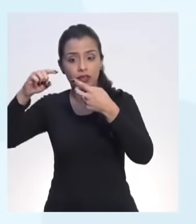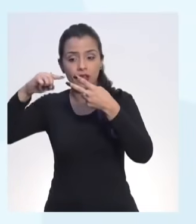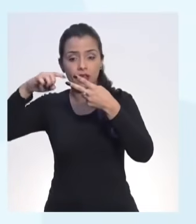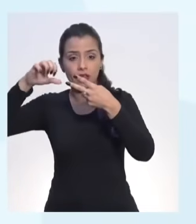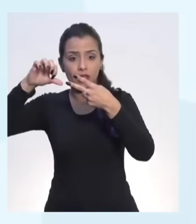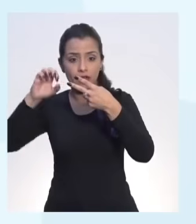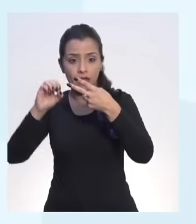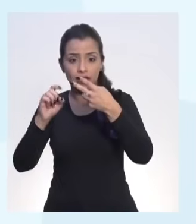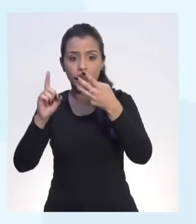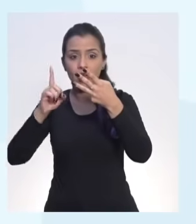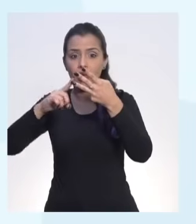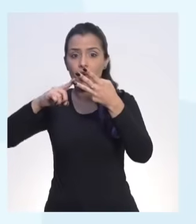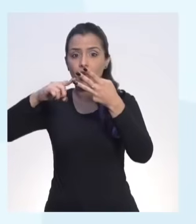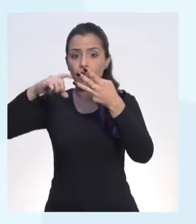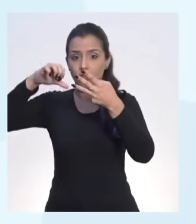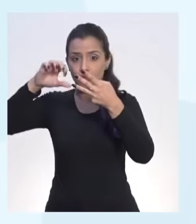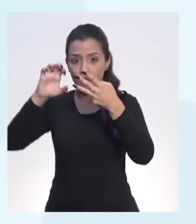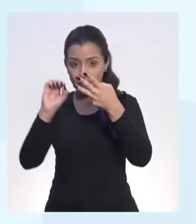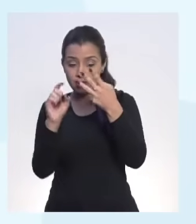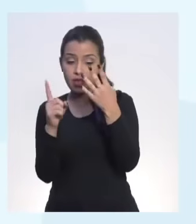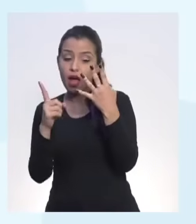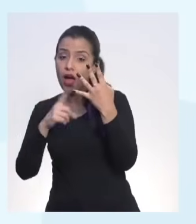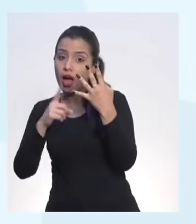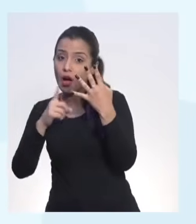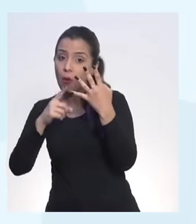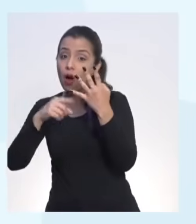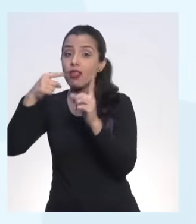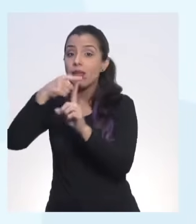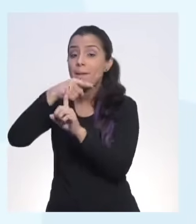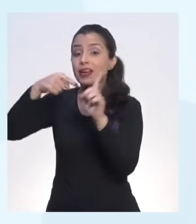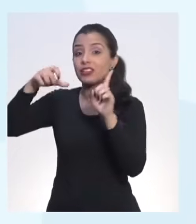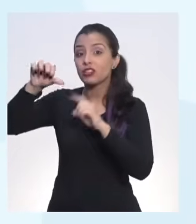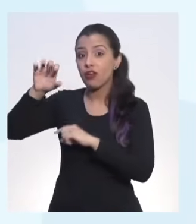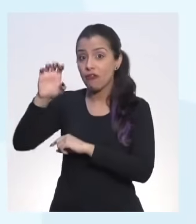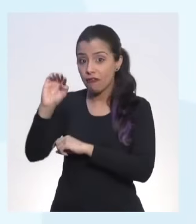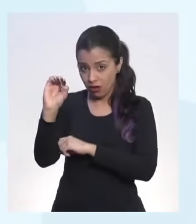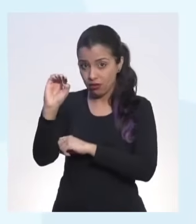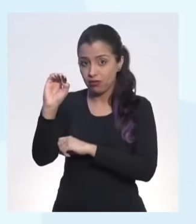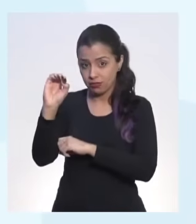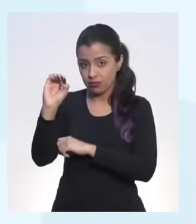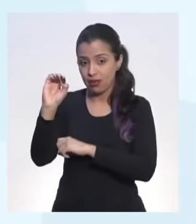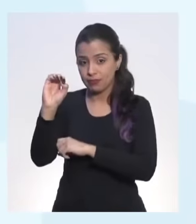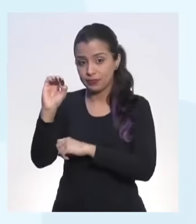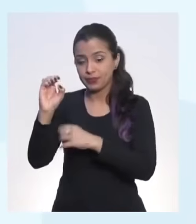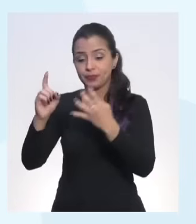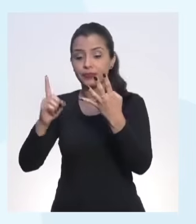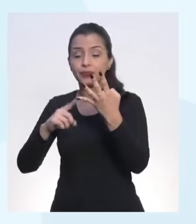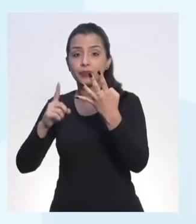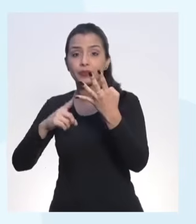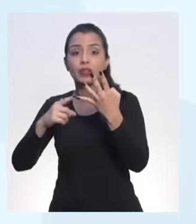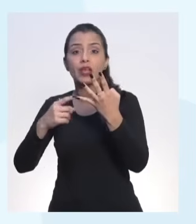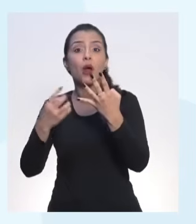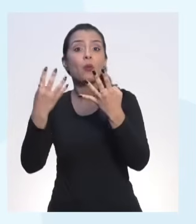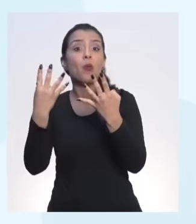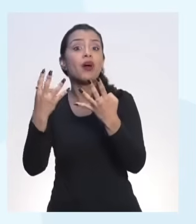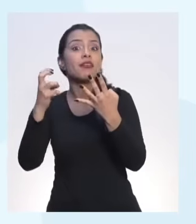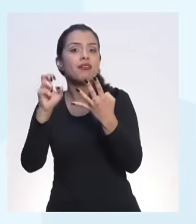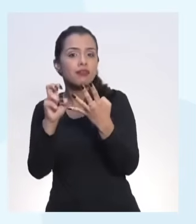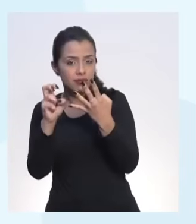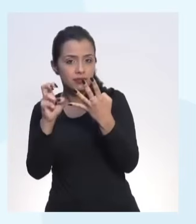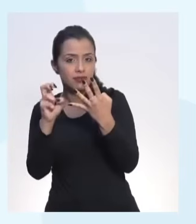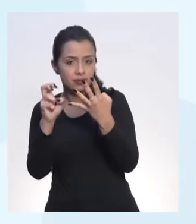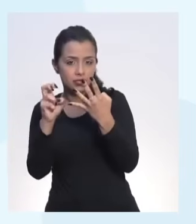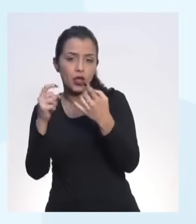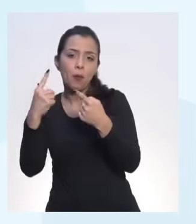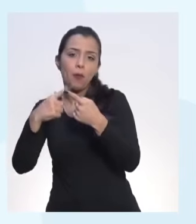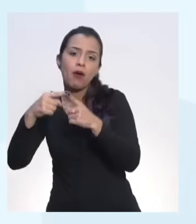3, 90. As 3 primeiras, não as 4 primeiras. Desculpa, as 3 primeiras como 90. A 4ª parcela seria no